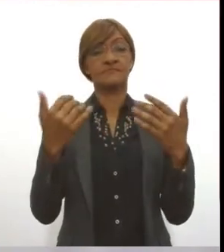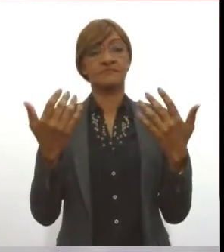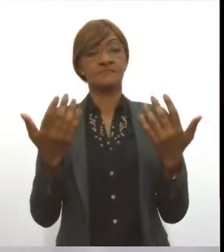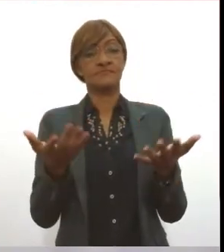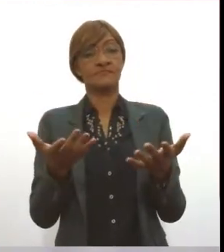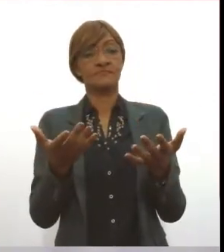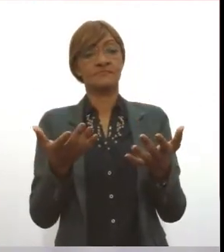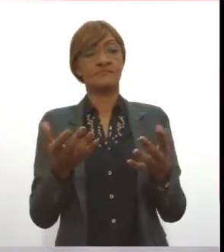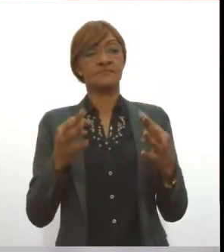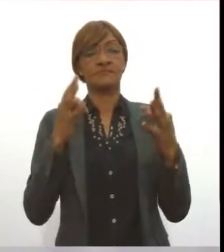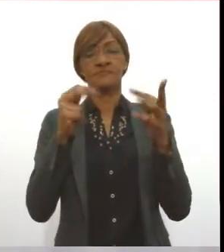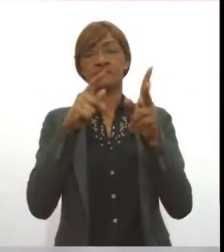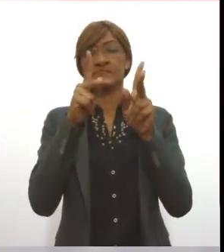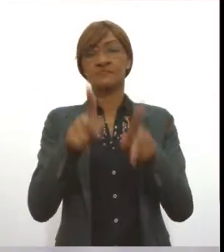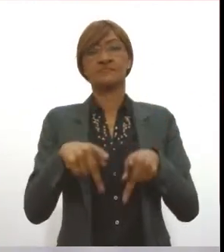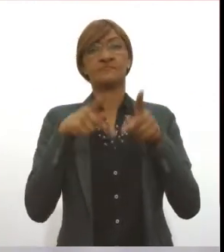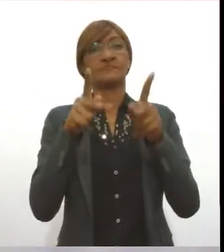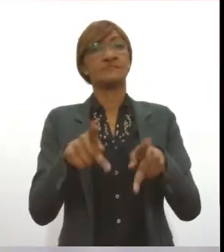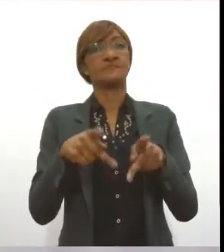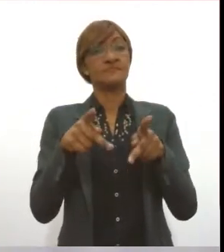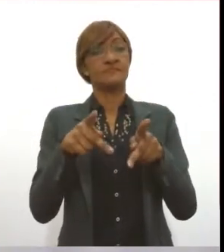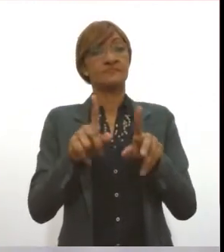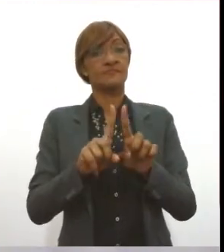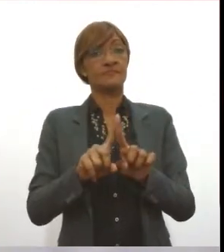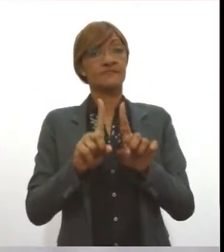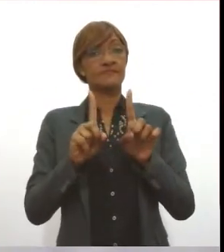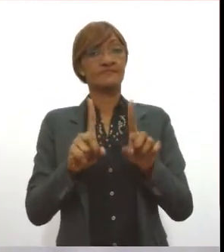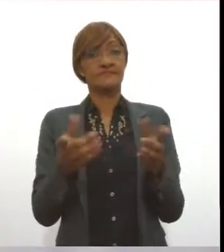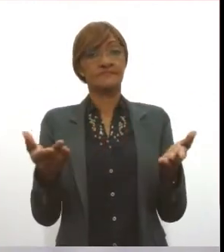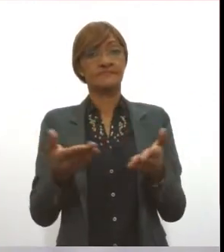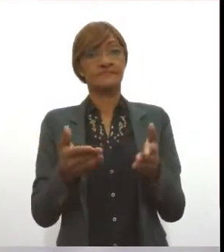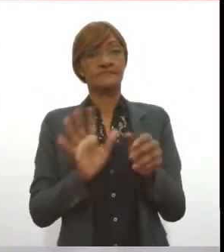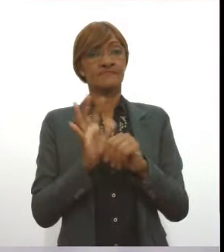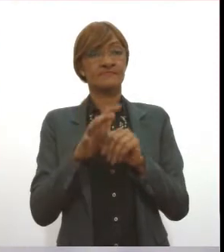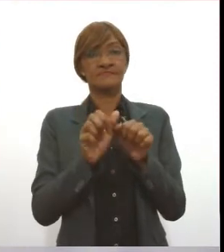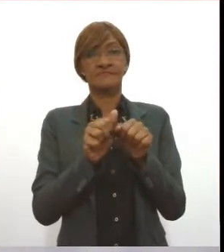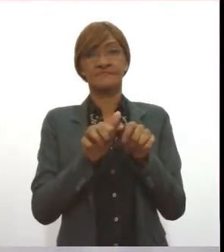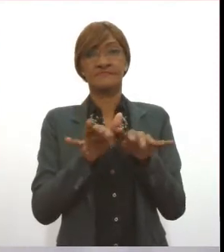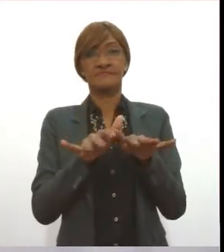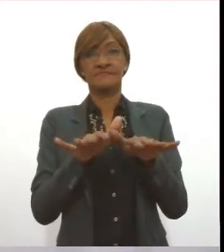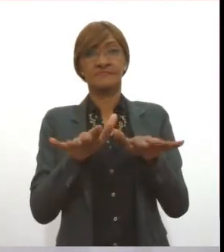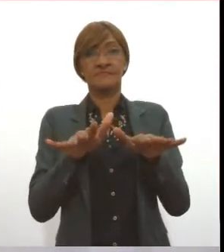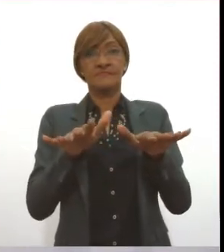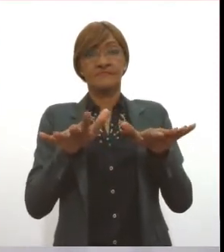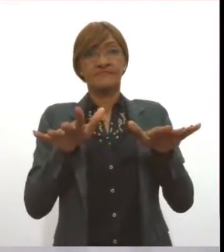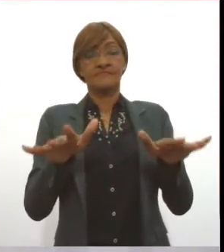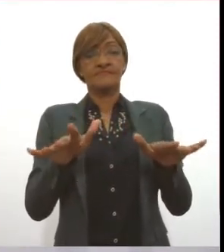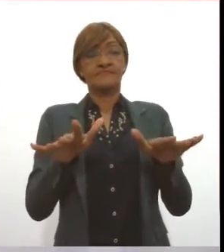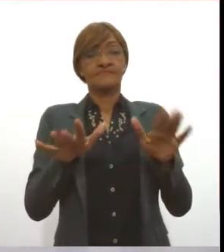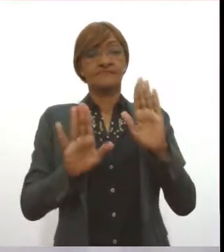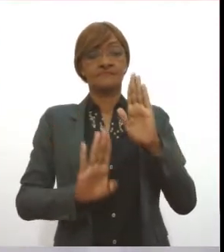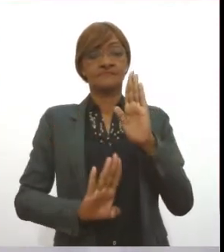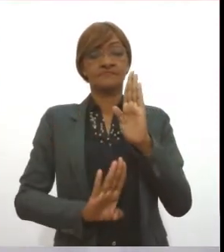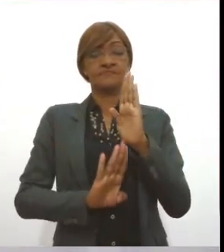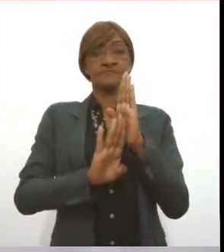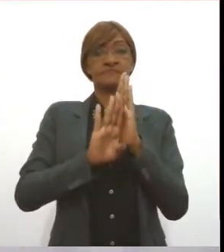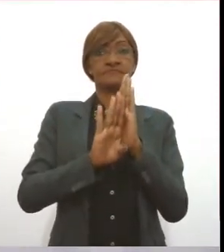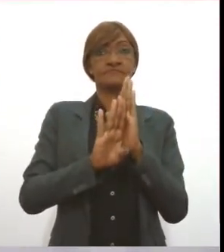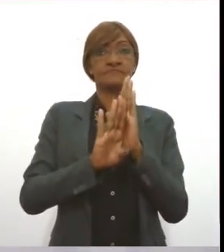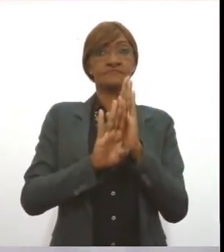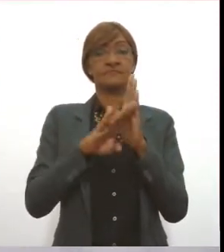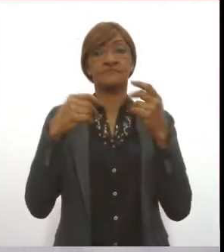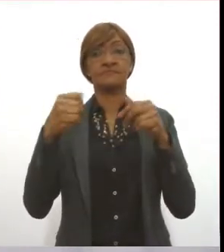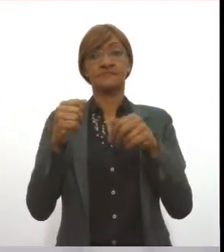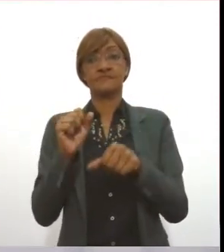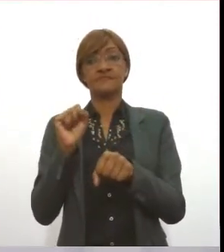itinerante para os shoppings, mas diante do crescimento da pandemia da Covid, nós tivemos que suspender, porque nós